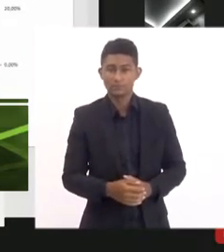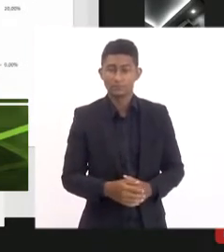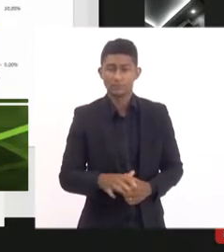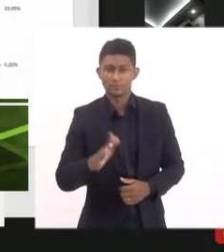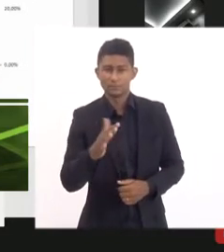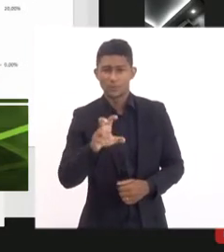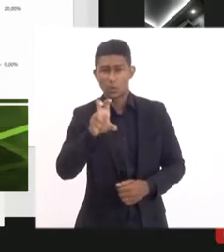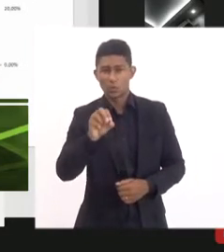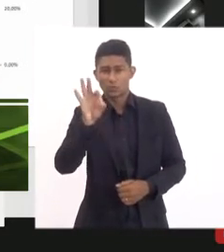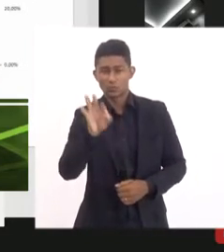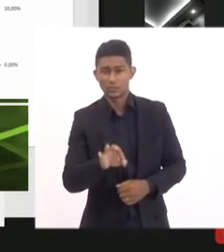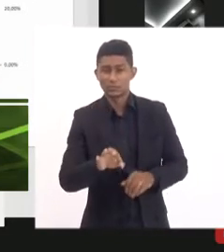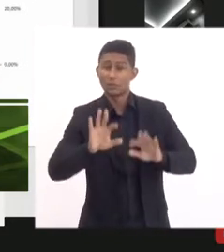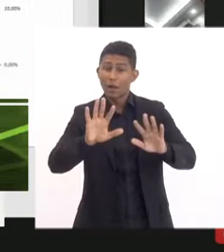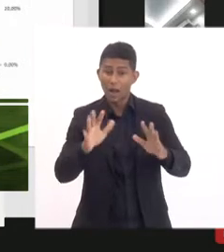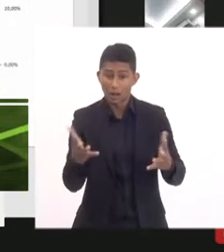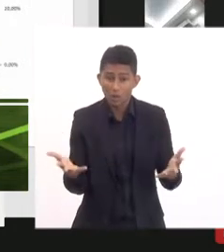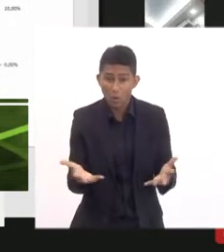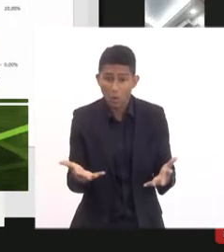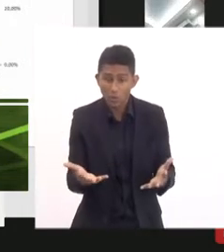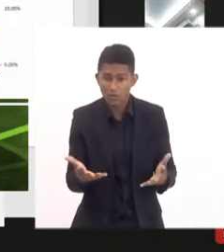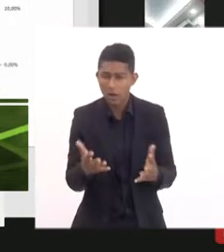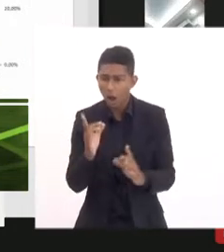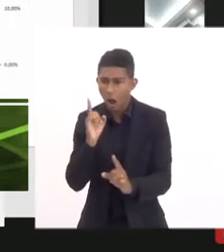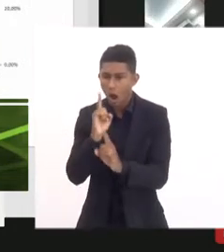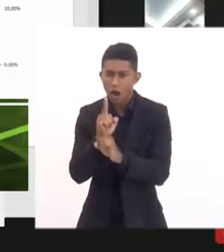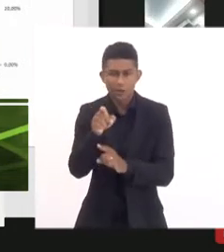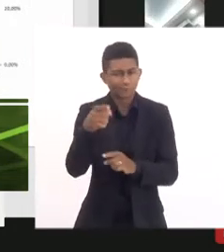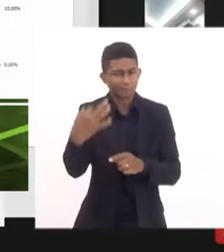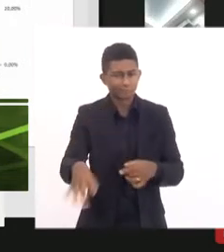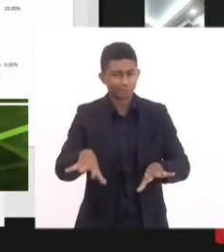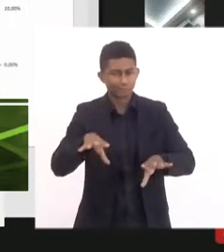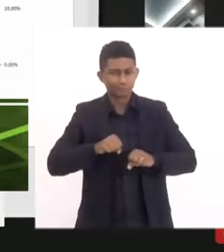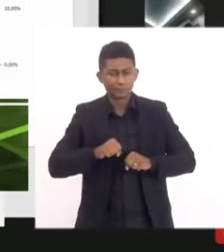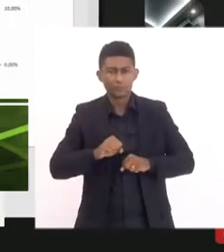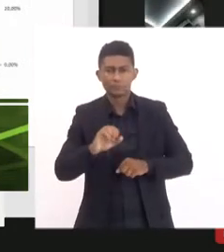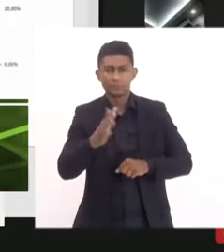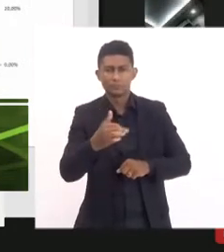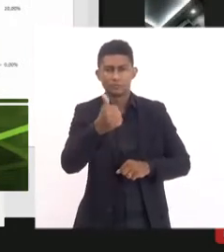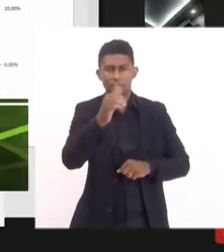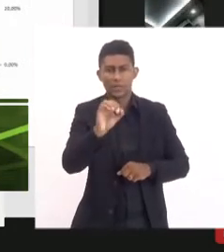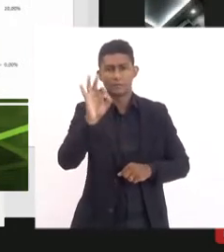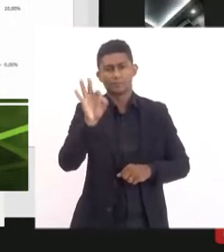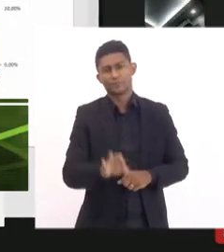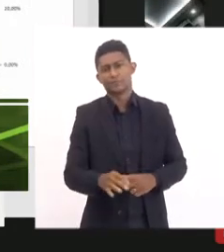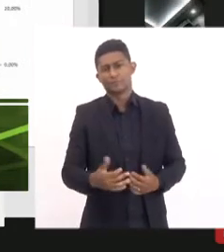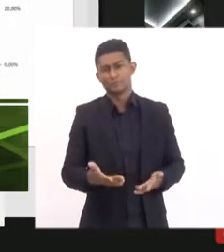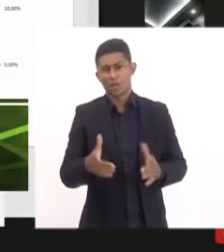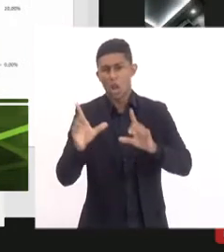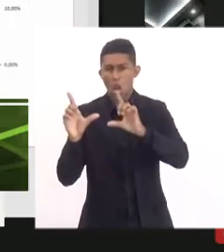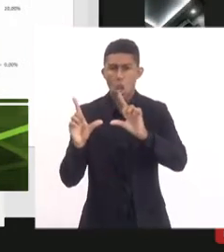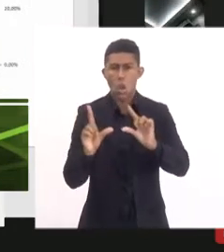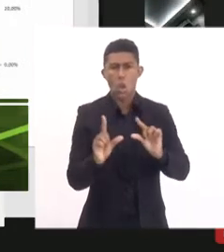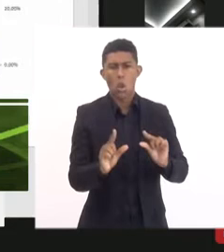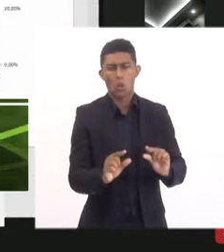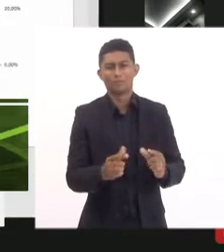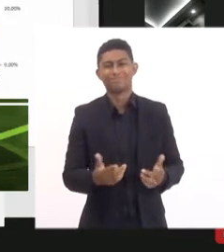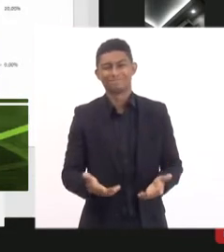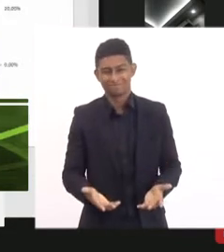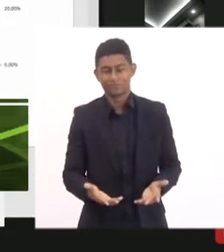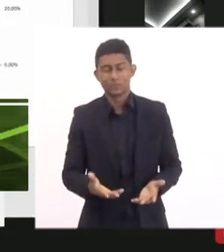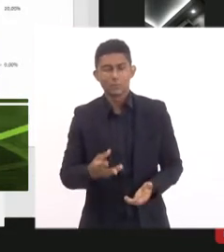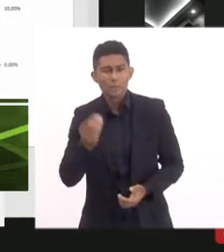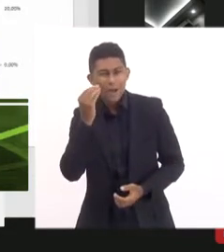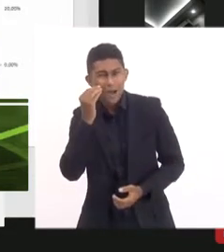de 50%. Hoje, a positividade está em torno de 10%. Então, a positividade com relação ao teste